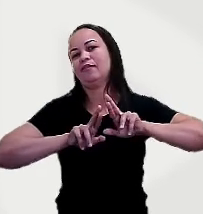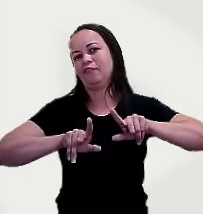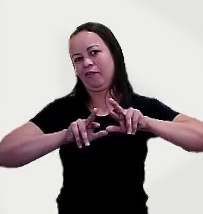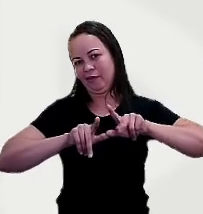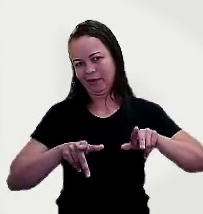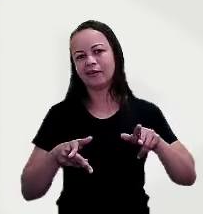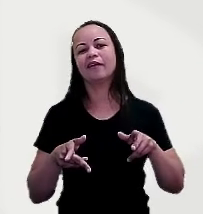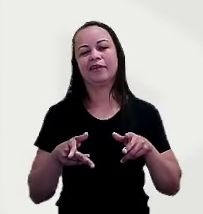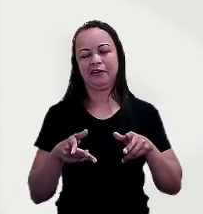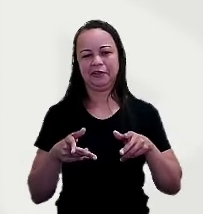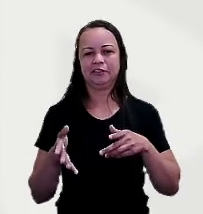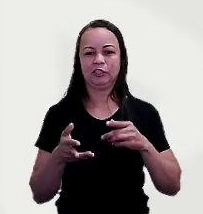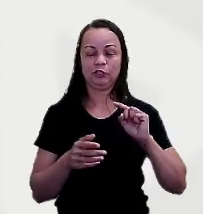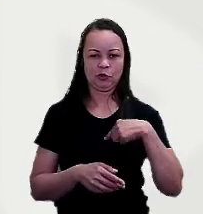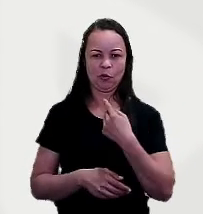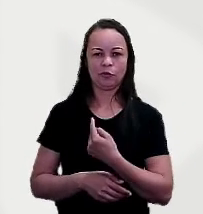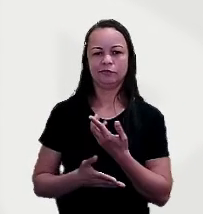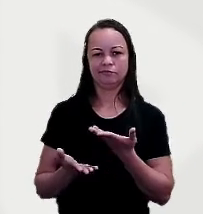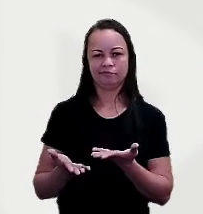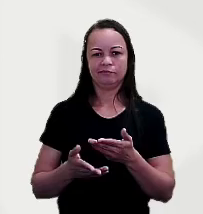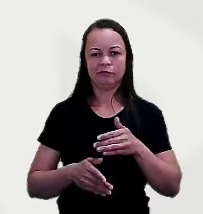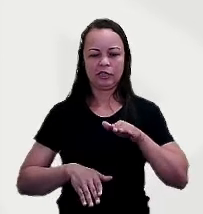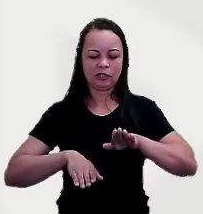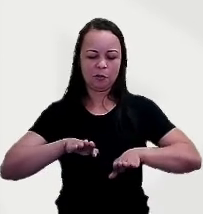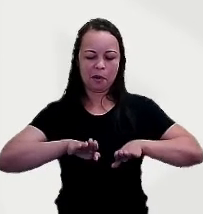diferente das nossas pegadas.